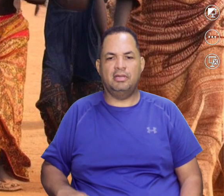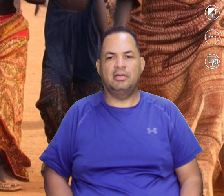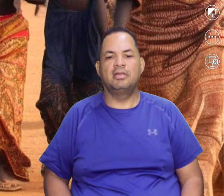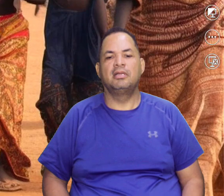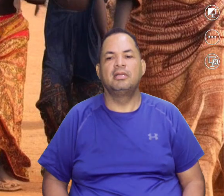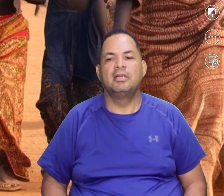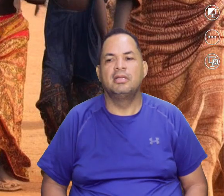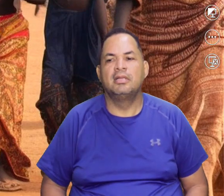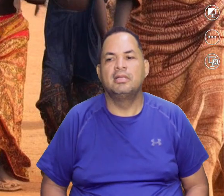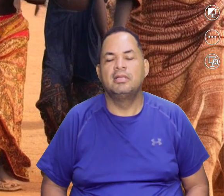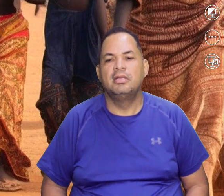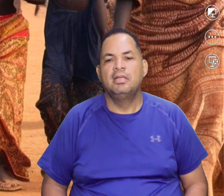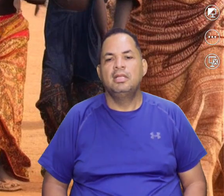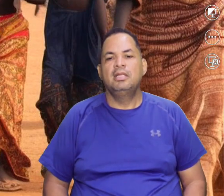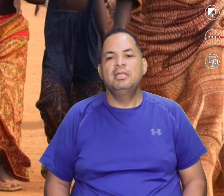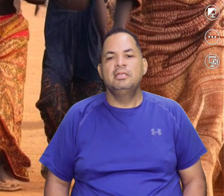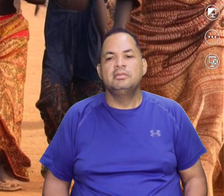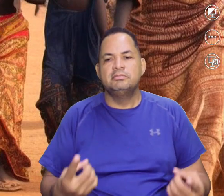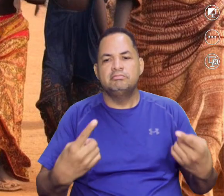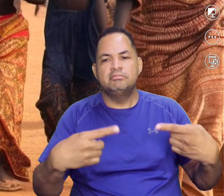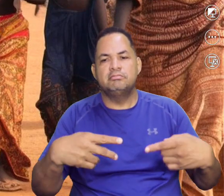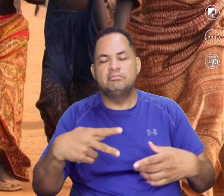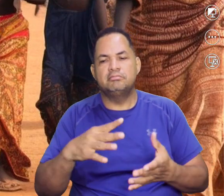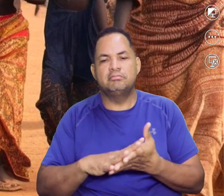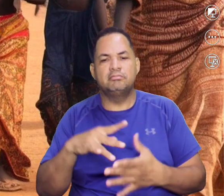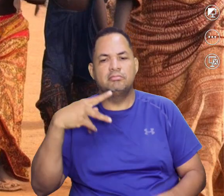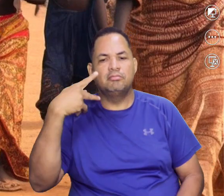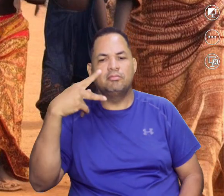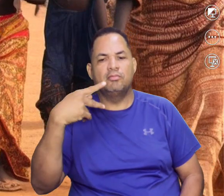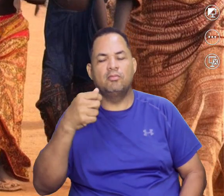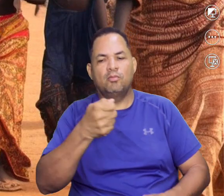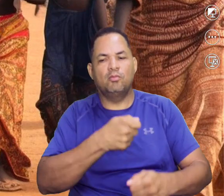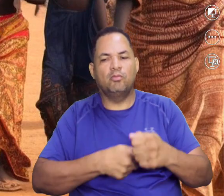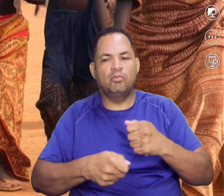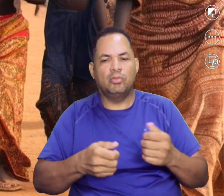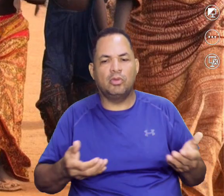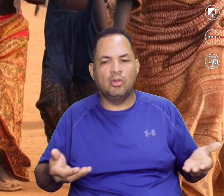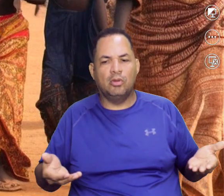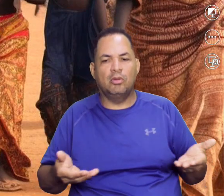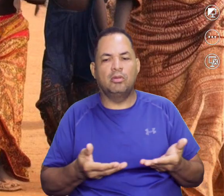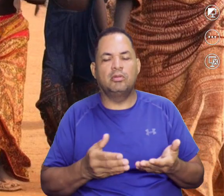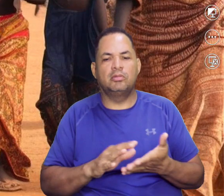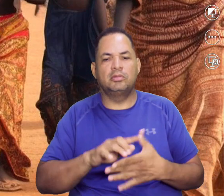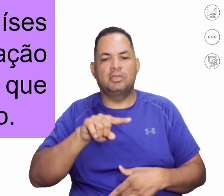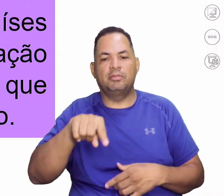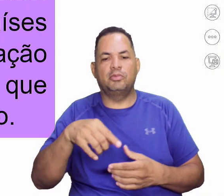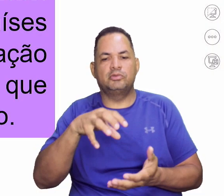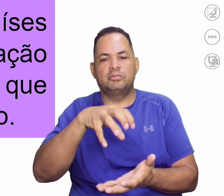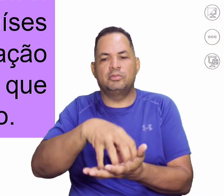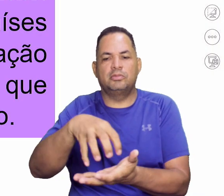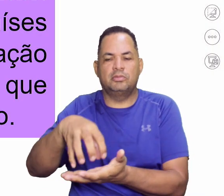E aí, nós vamos ter os desafios da África no mundo atual, hoje, pós-colonialismo.